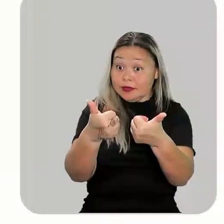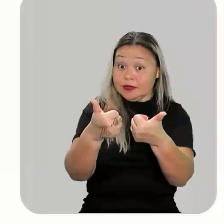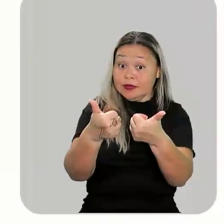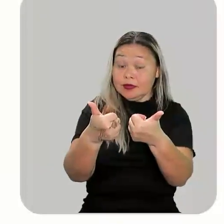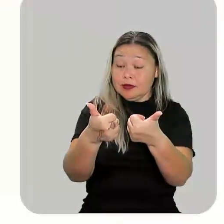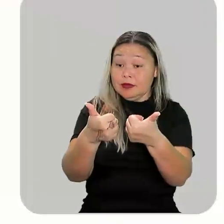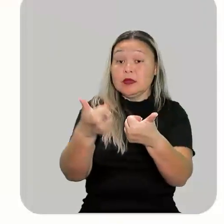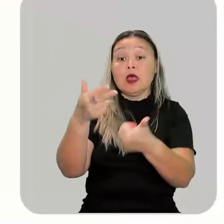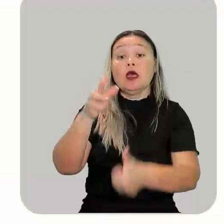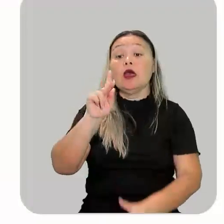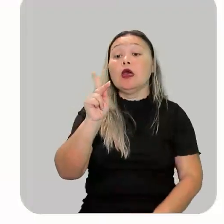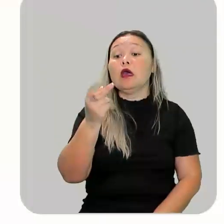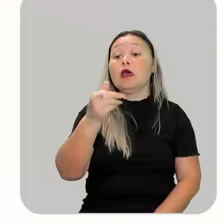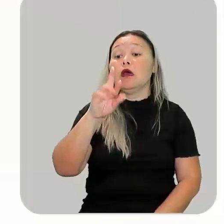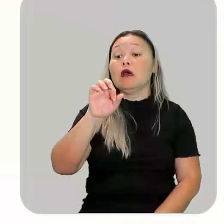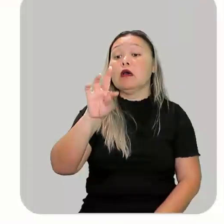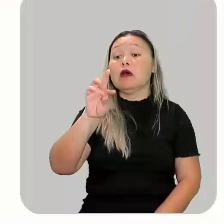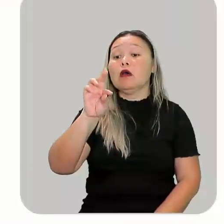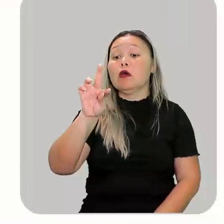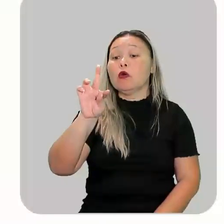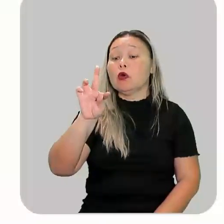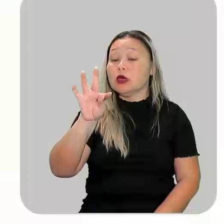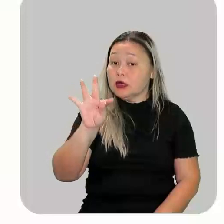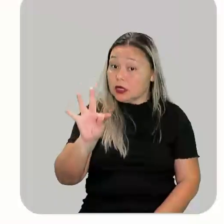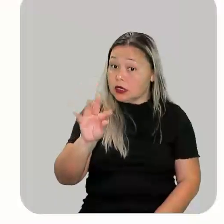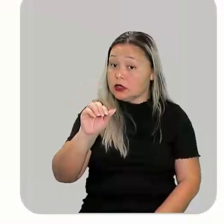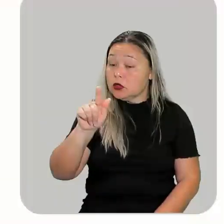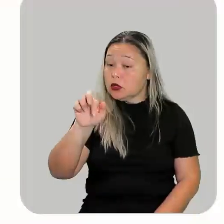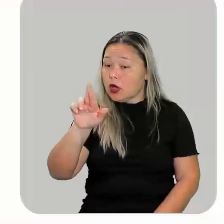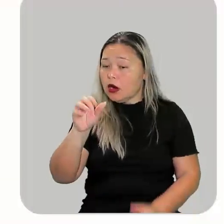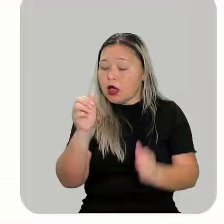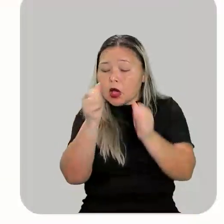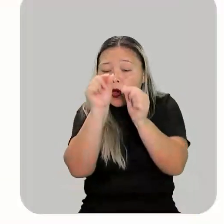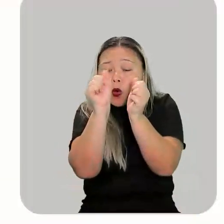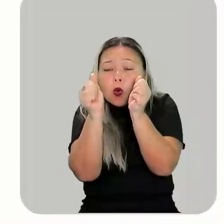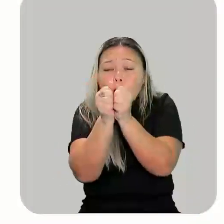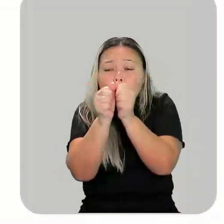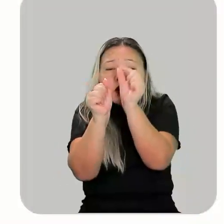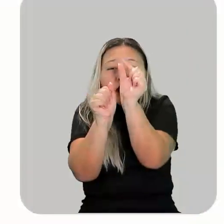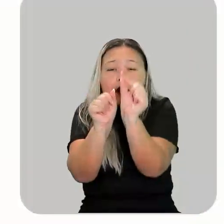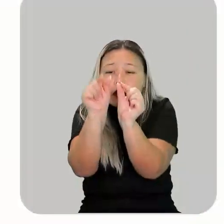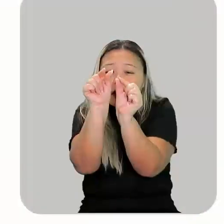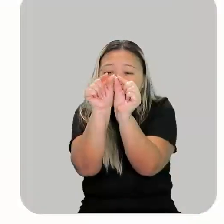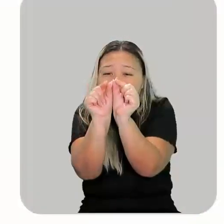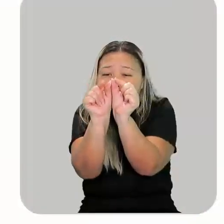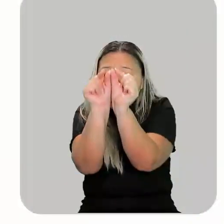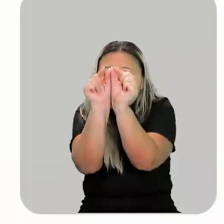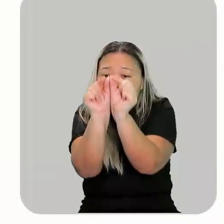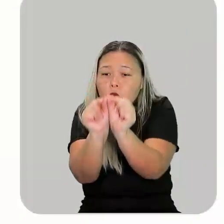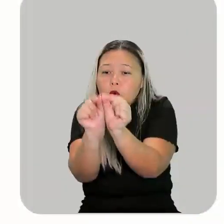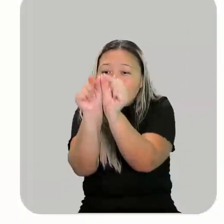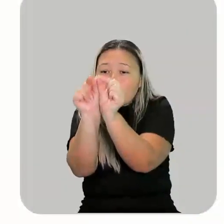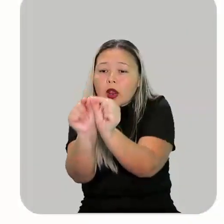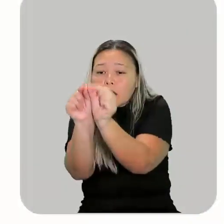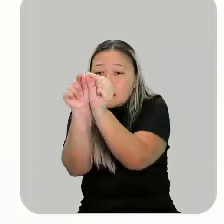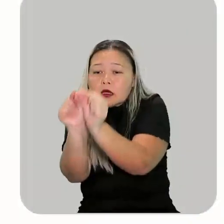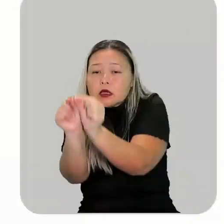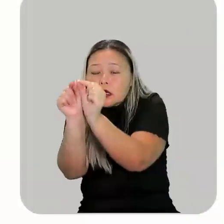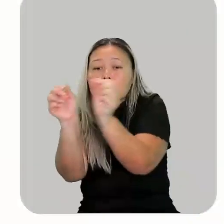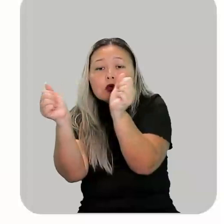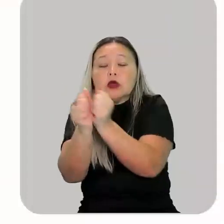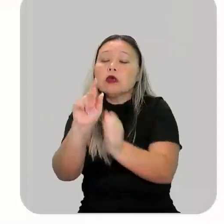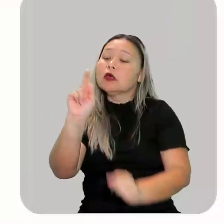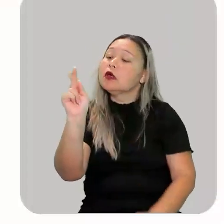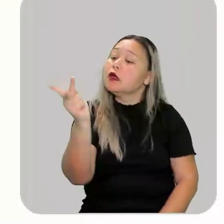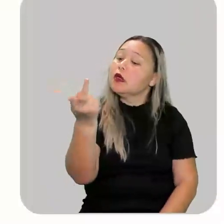E esse do histograma, diferente do de barra e colunas, é porque ele vai estar coladinho, tá? As barras ali vão ficar coladinhas uma na